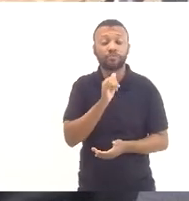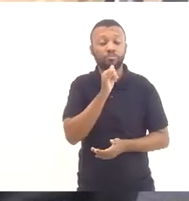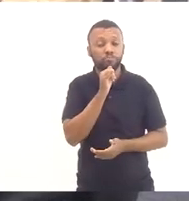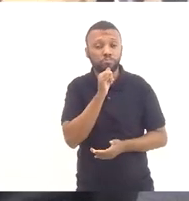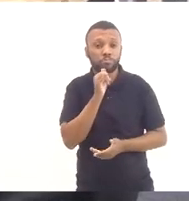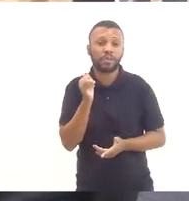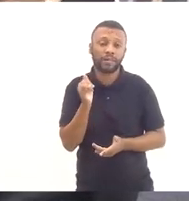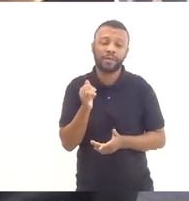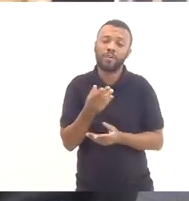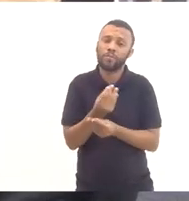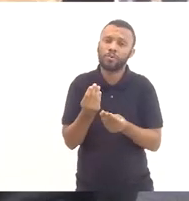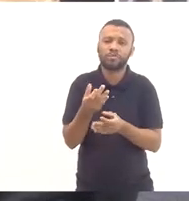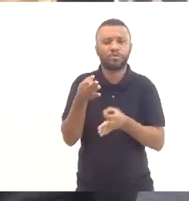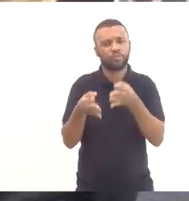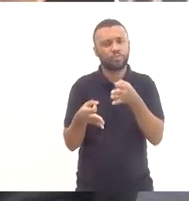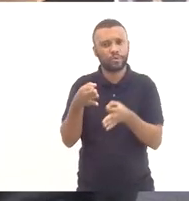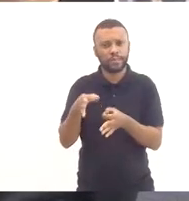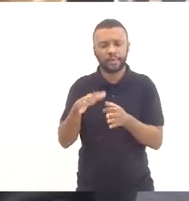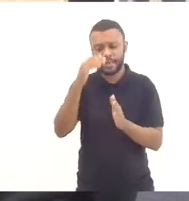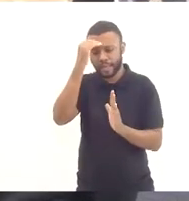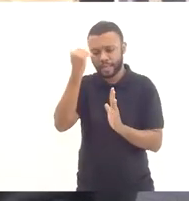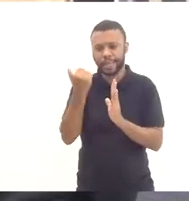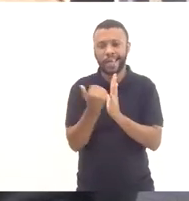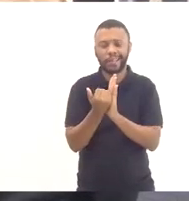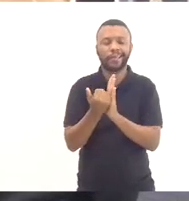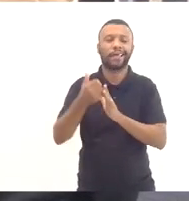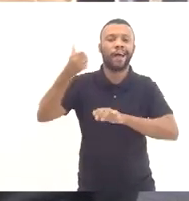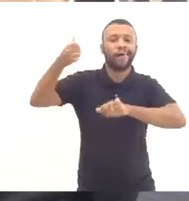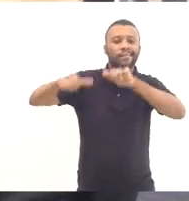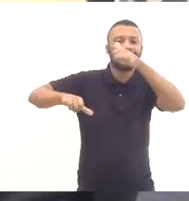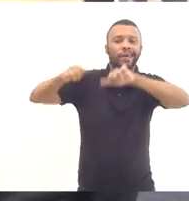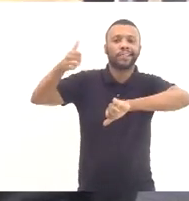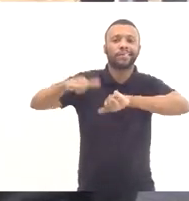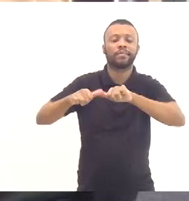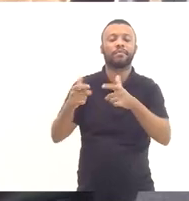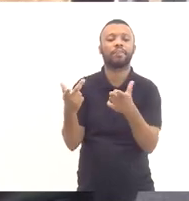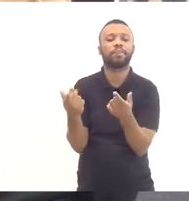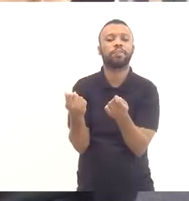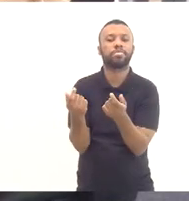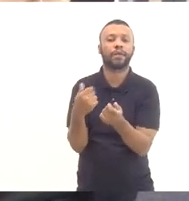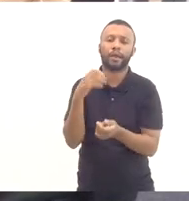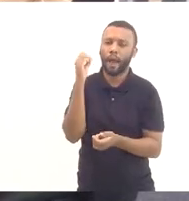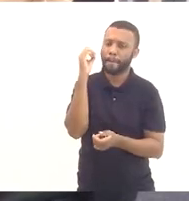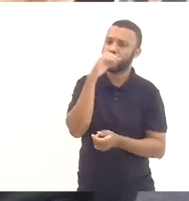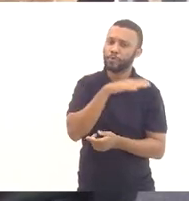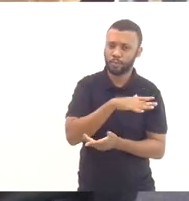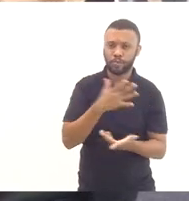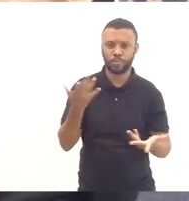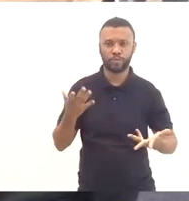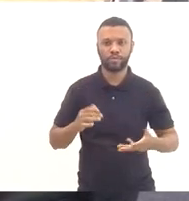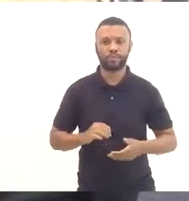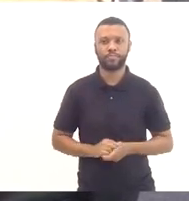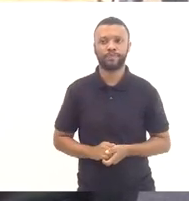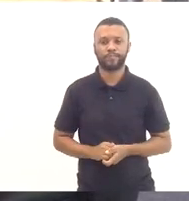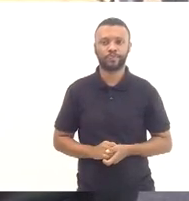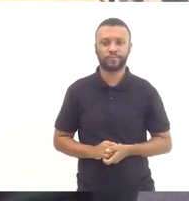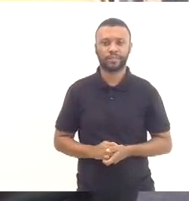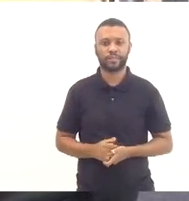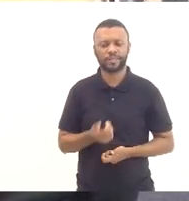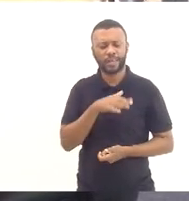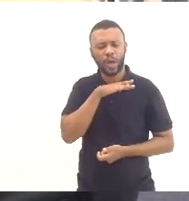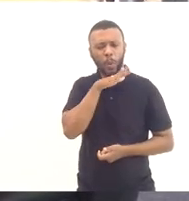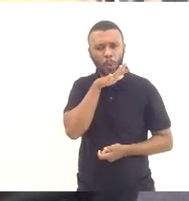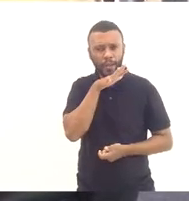não é muito jogadores seguem essa avaliação genérica o que eu acho absolutamente é ruim